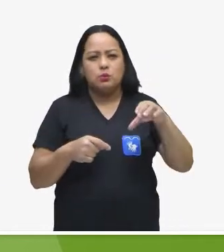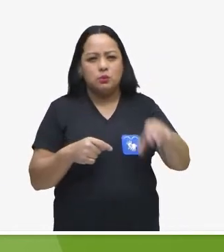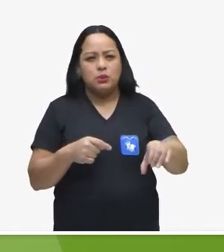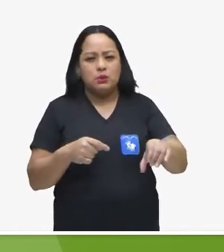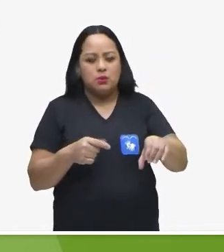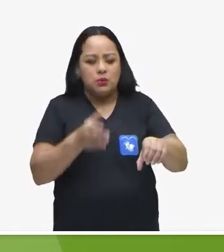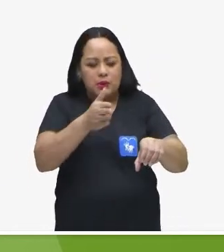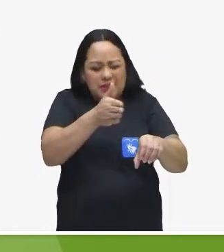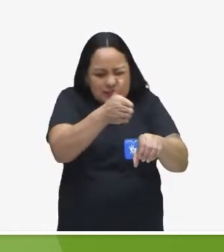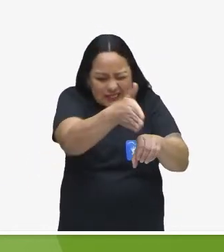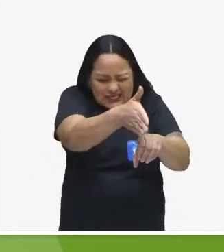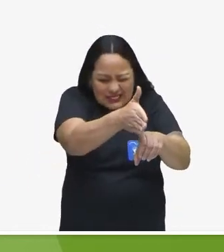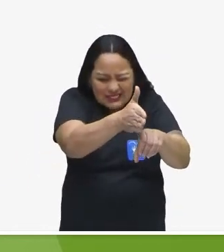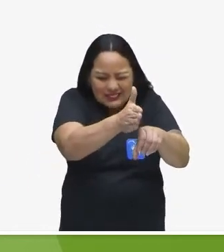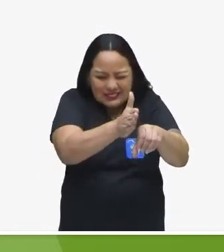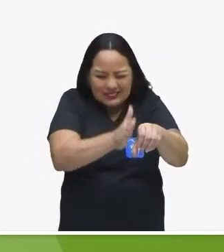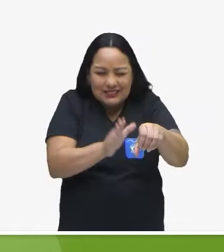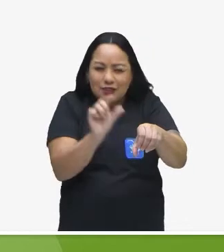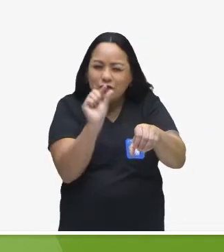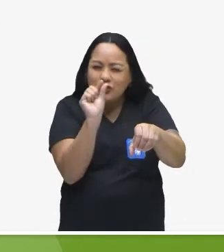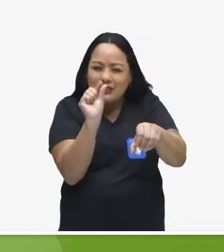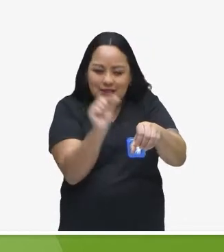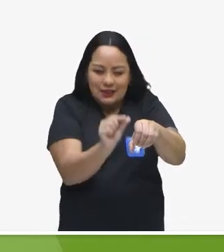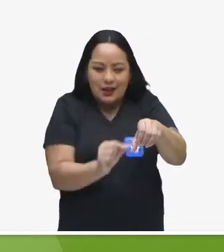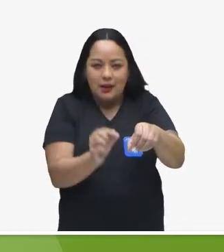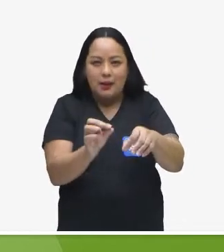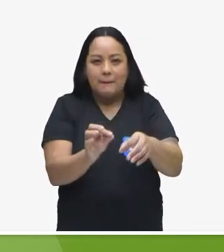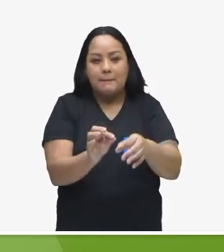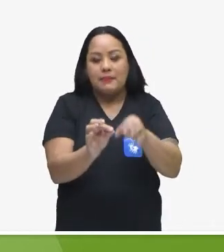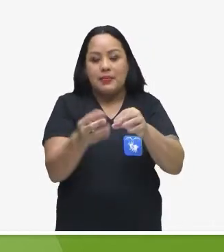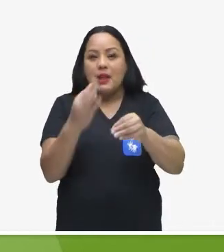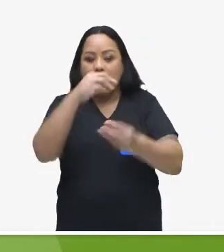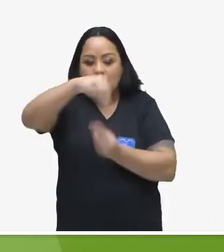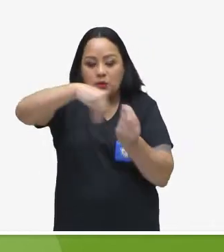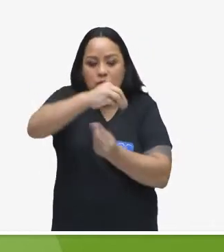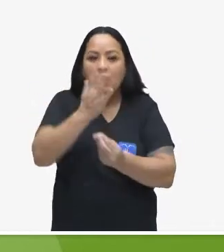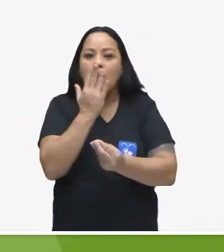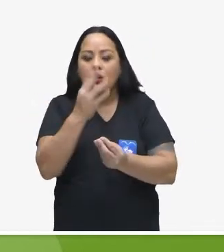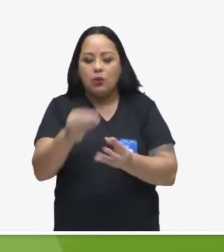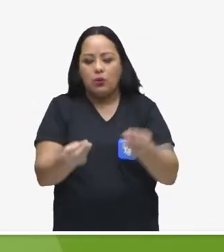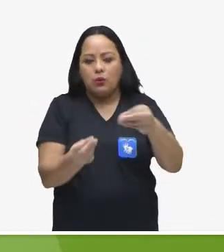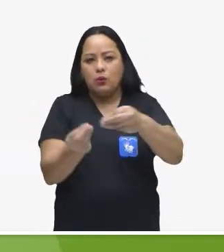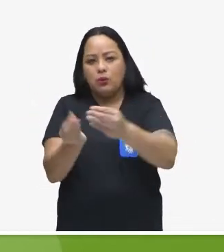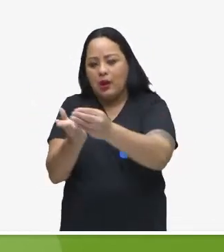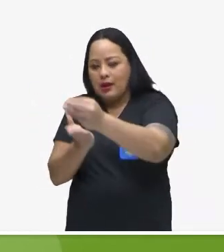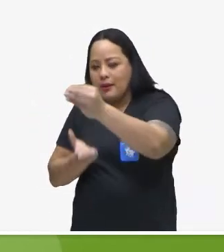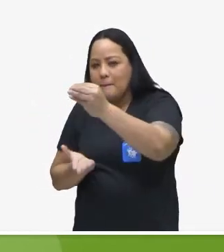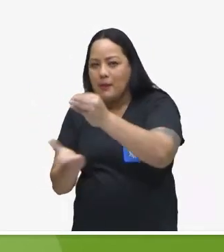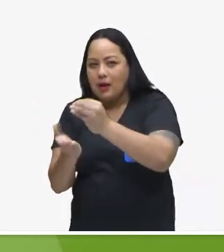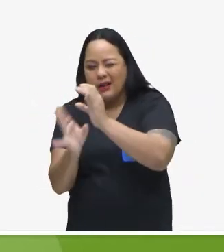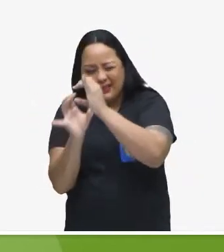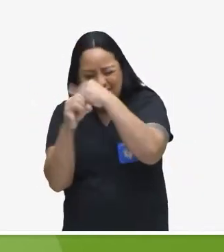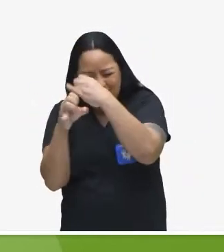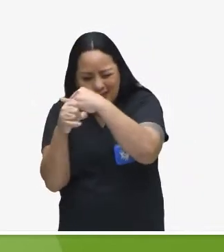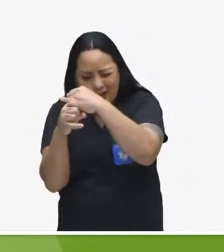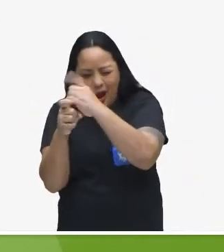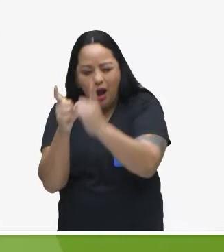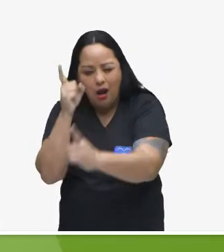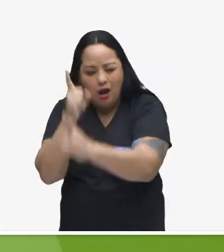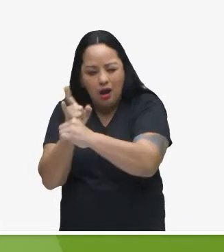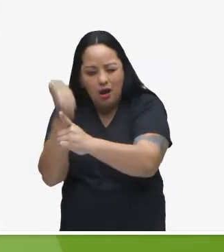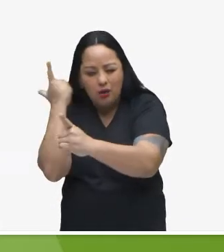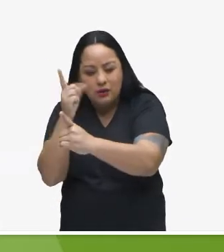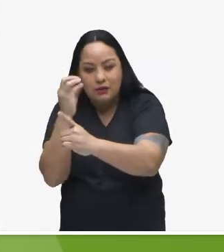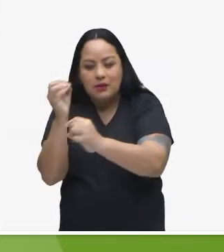uma fina camada dela, colocar um corante e colocar no microscópio, eu vou ver